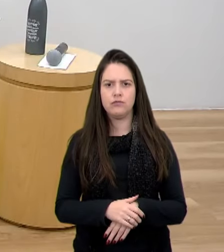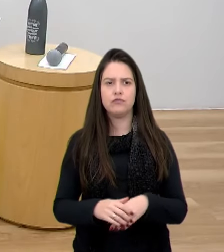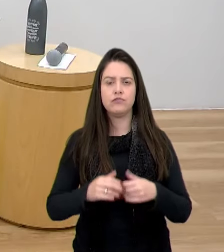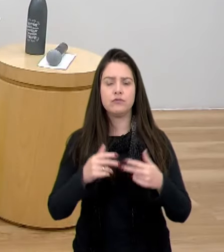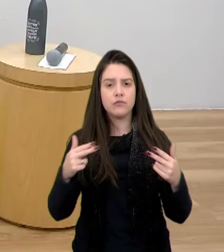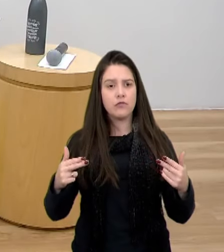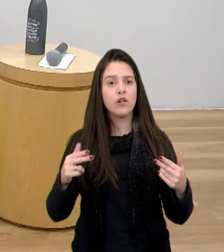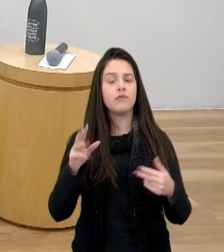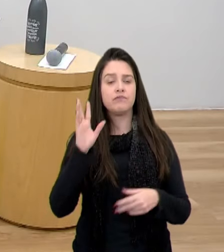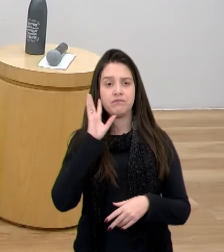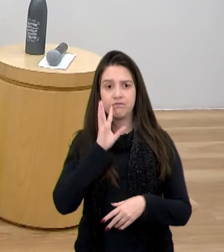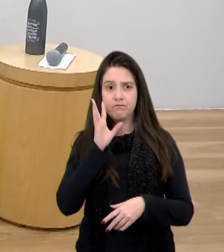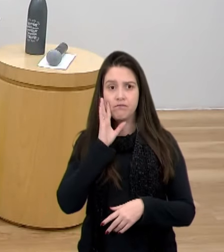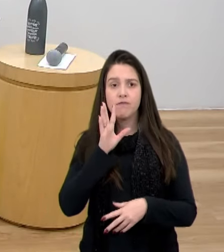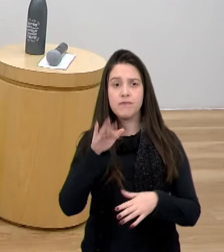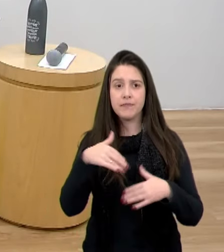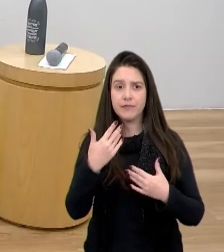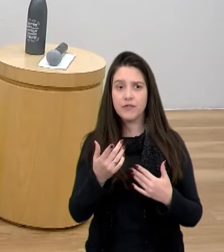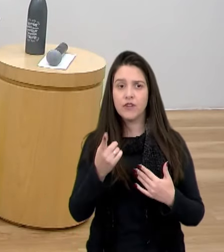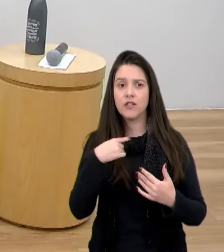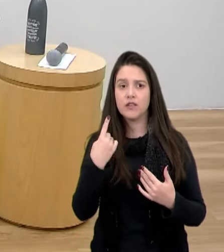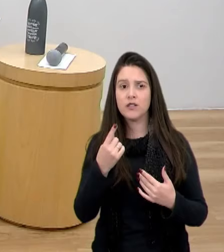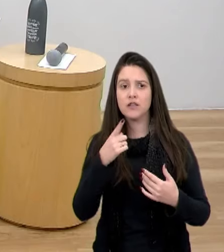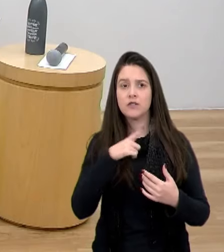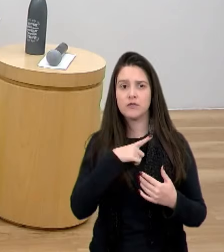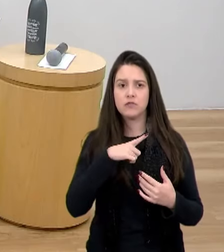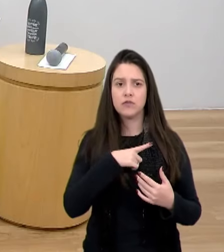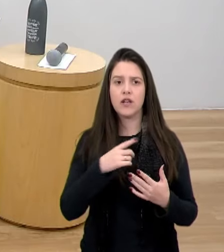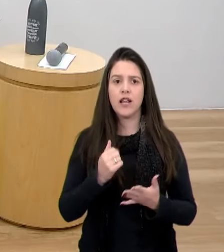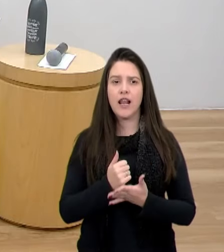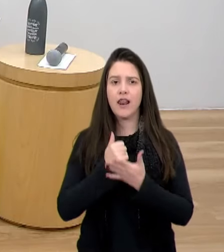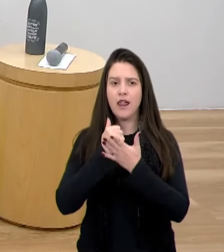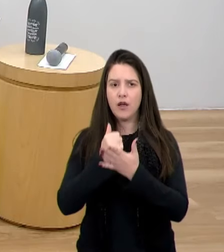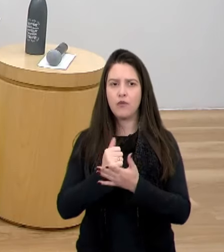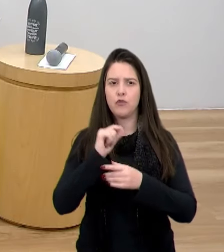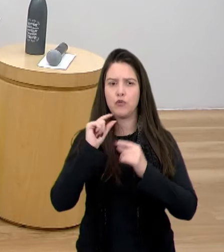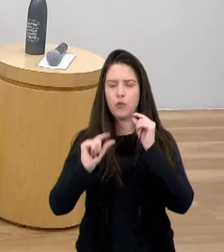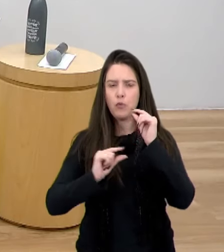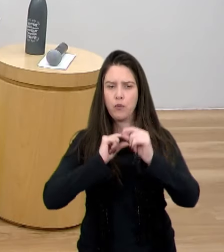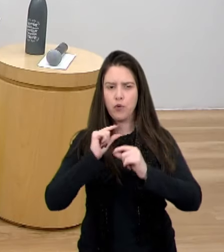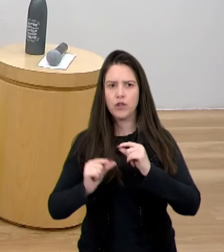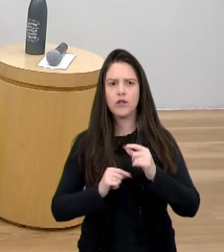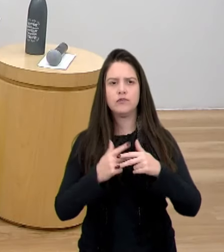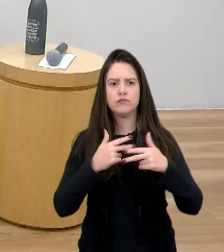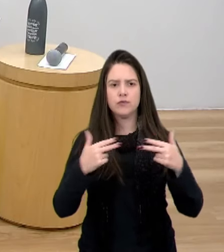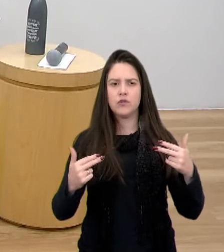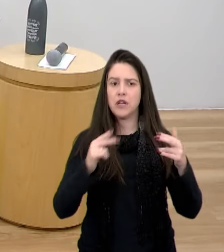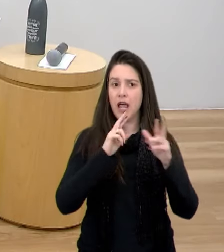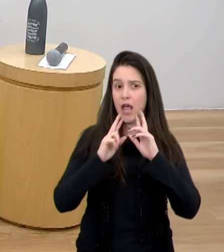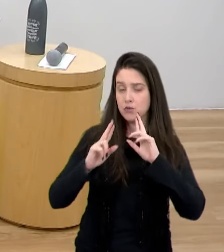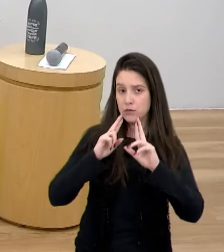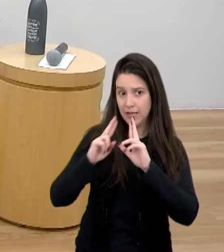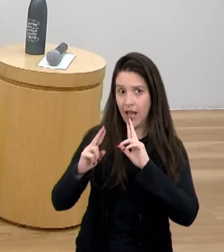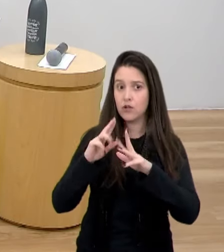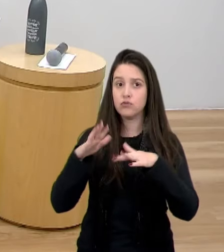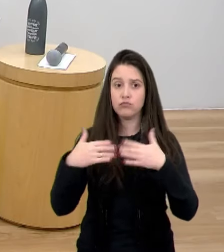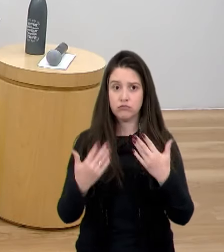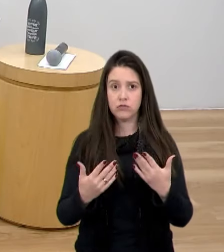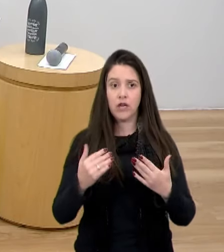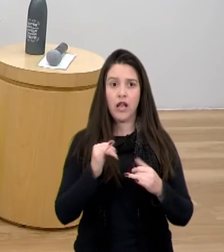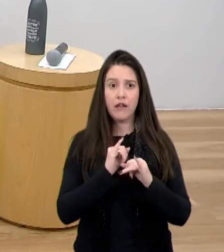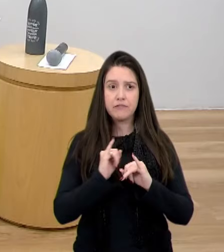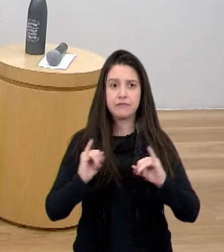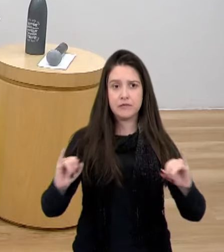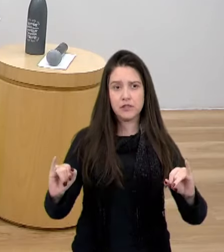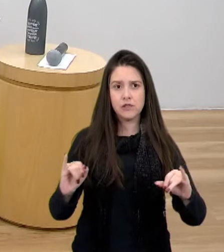Olha só, né? Então, se a gente resgatar um pouquinho, né, e ver os nossos resultados lá do exame, vou